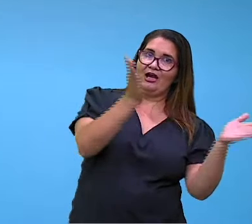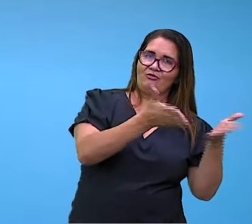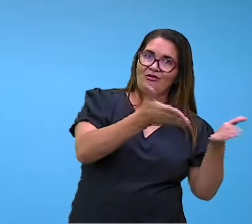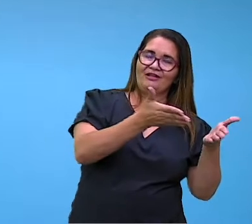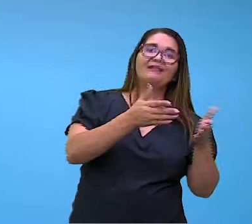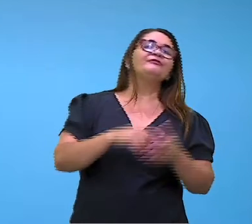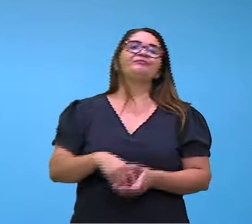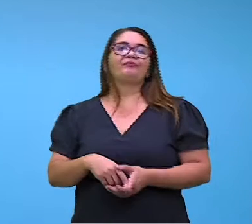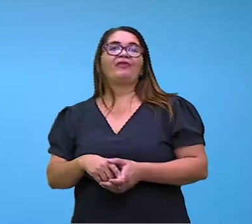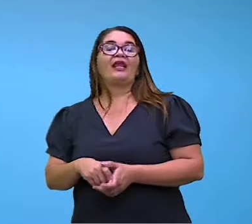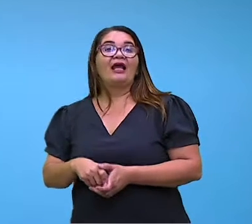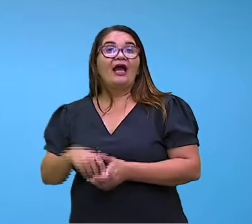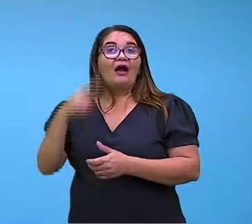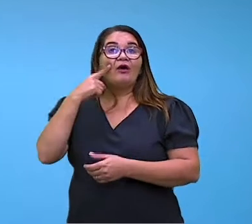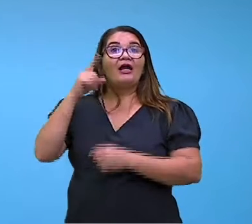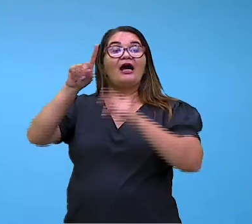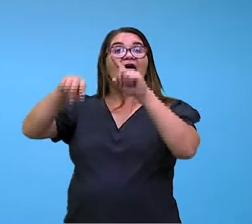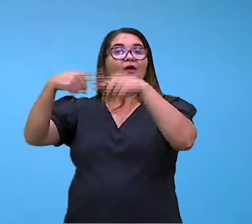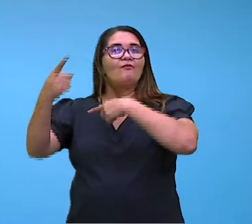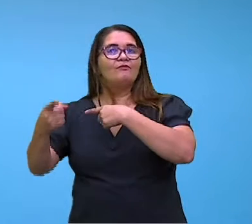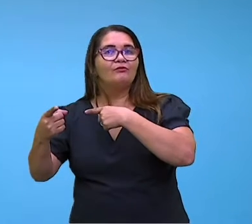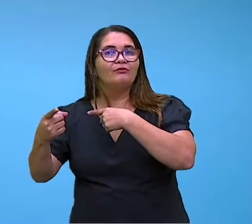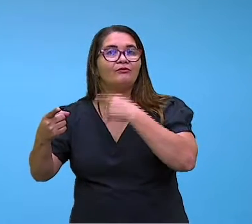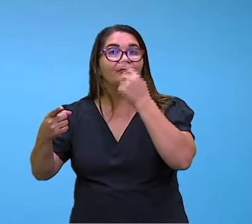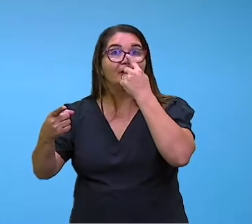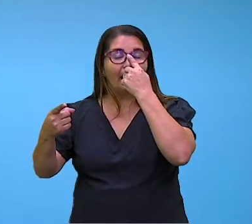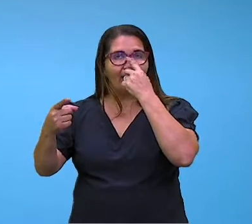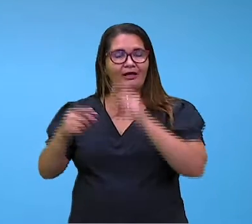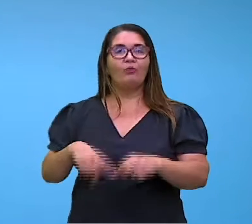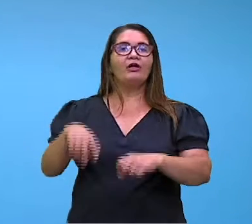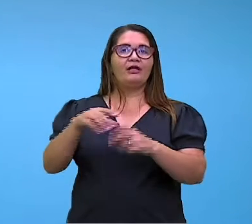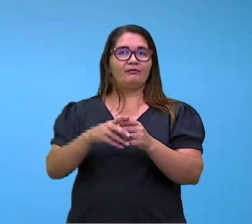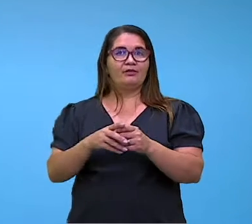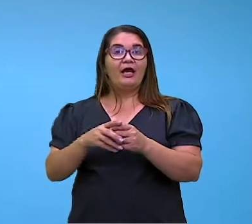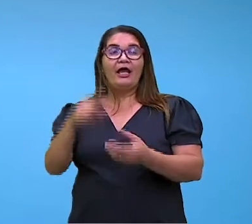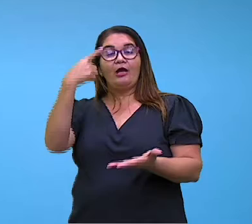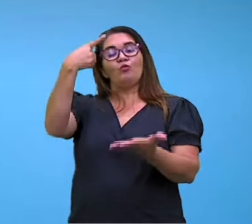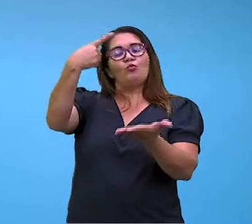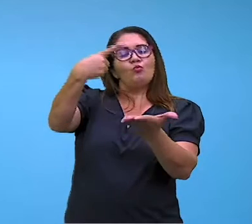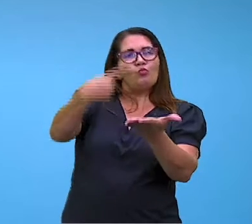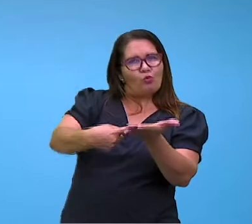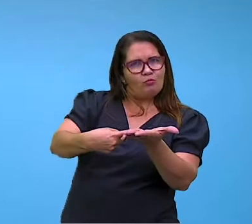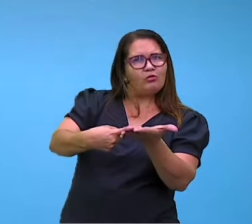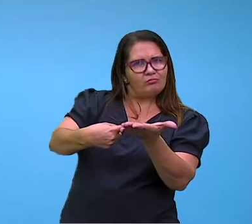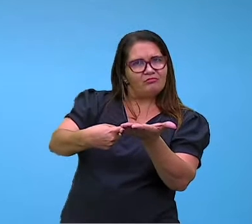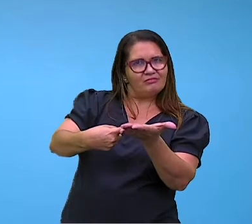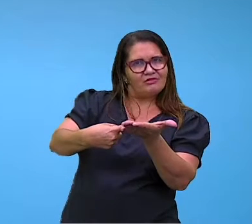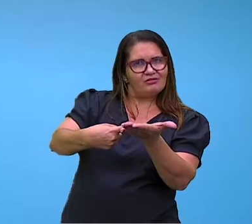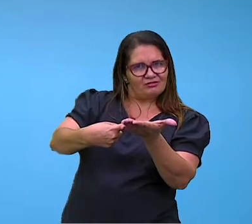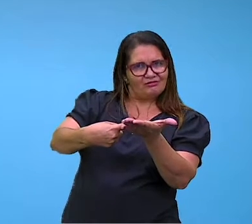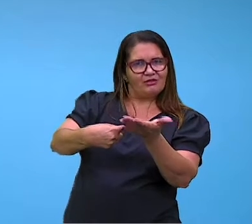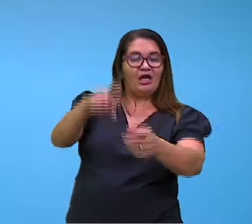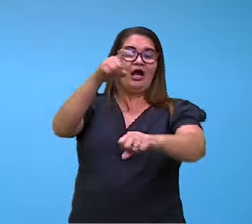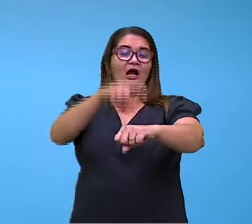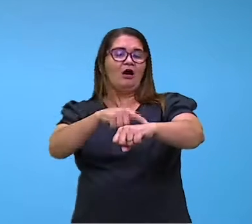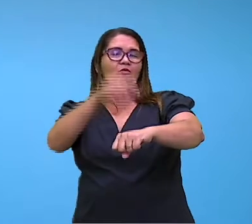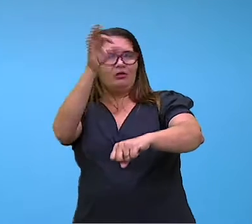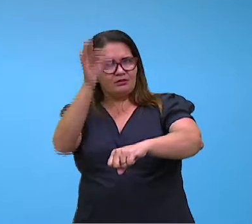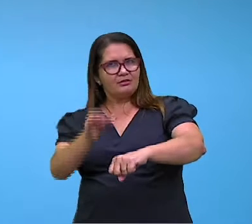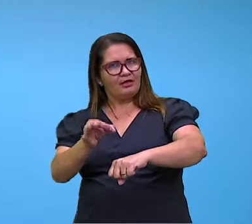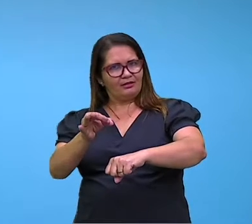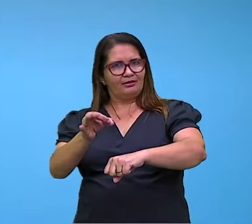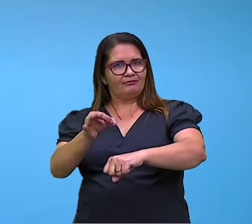Appointment é compromisso e hora marcada. Não é apontamento, é compromisso, ok?